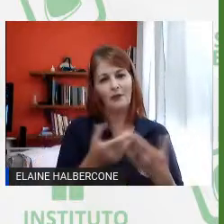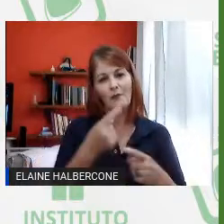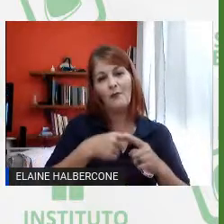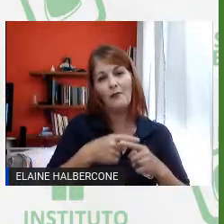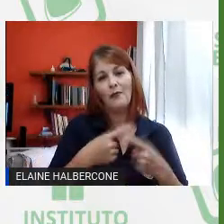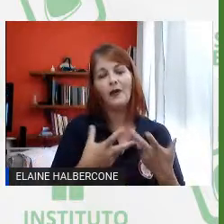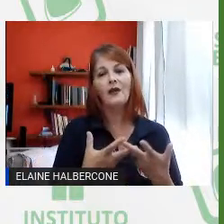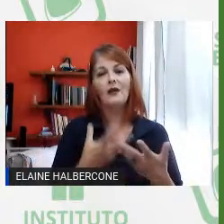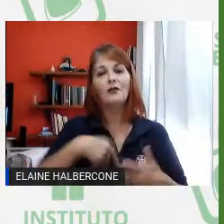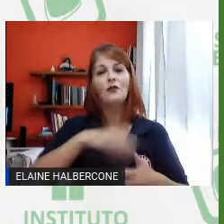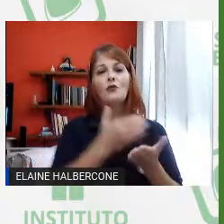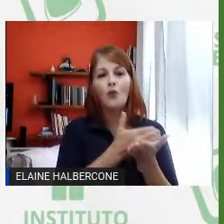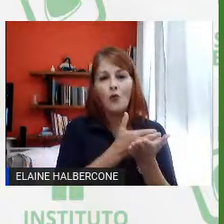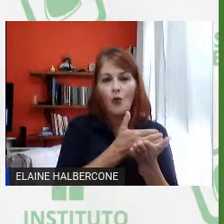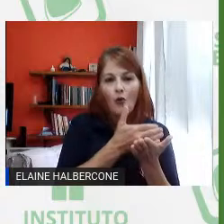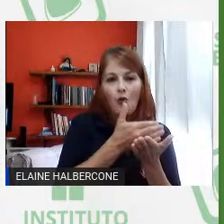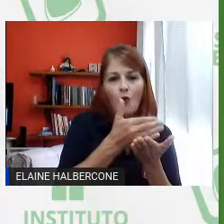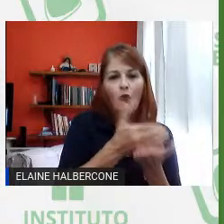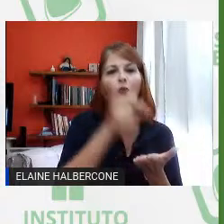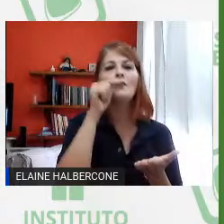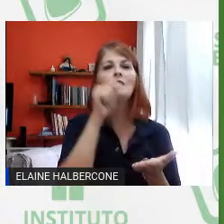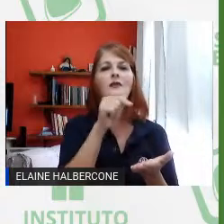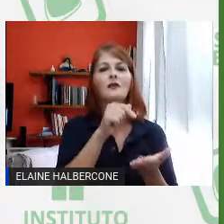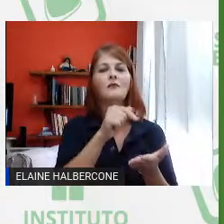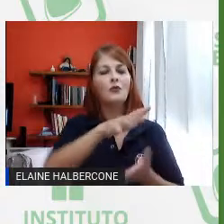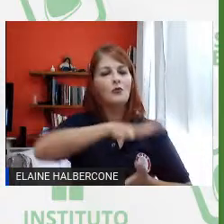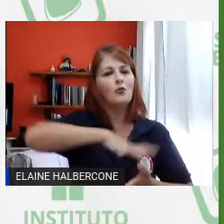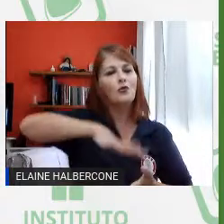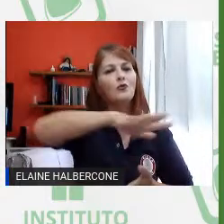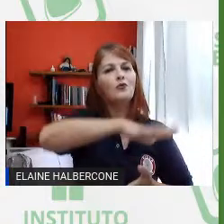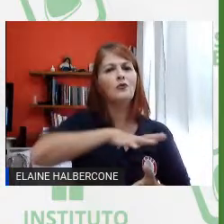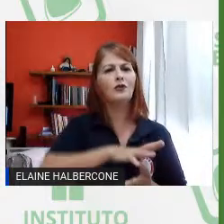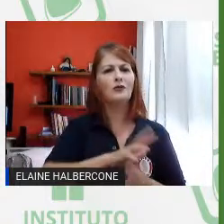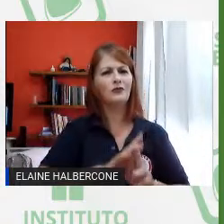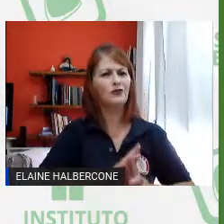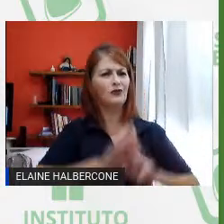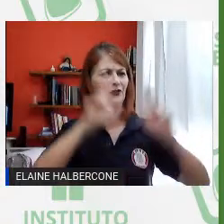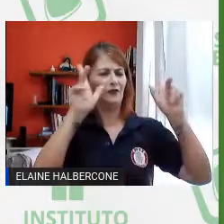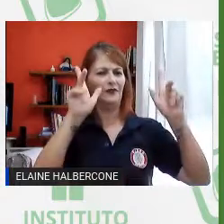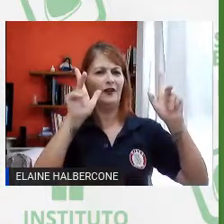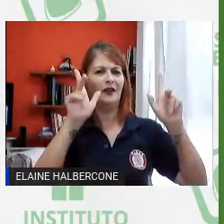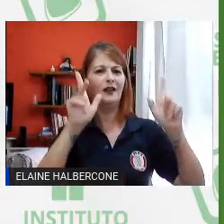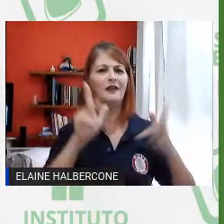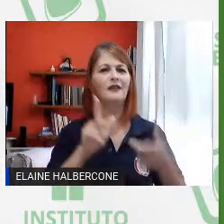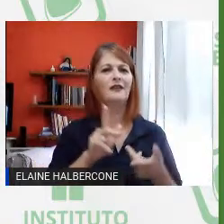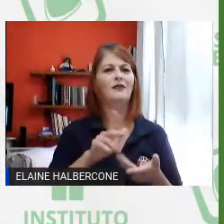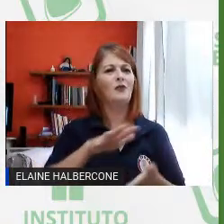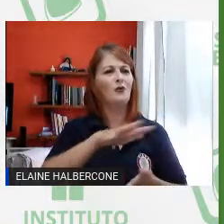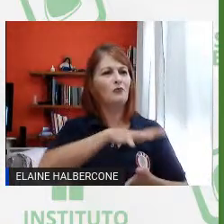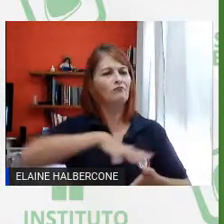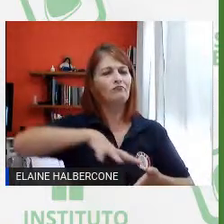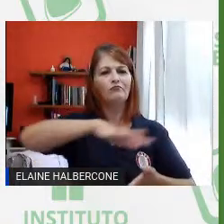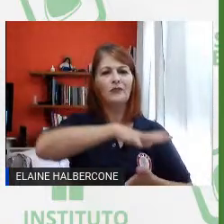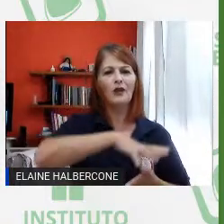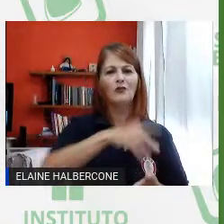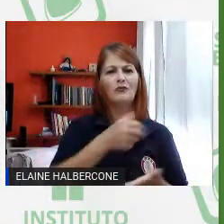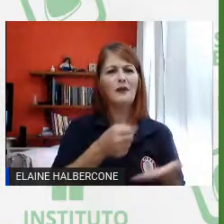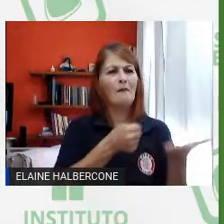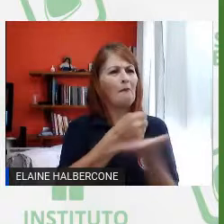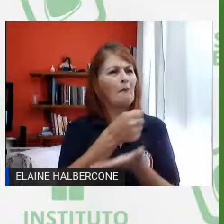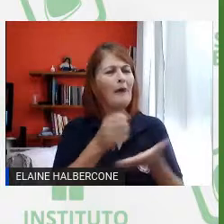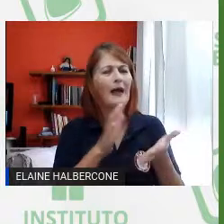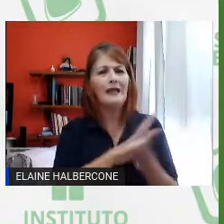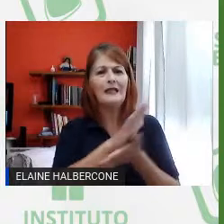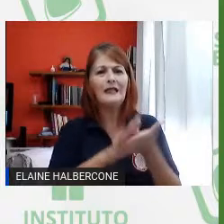ter iniciado dentro de um cenário completamente atípico, um cenário em que a gente não tinha embasamento teórico de